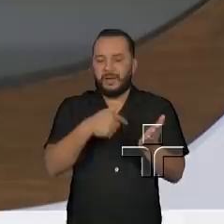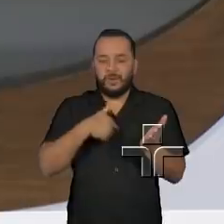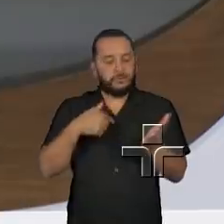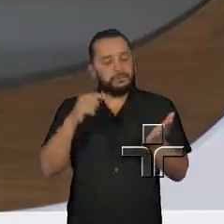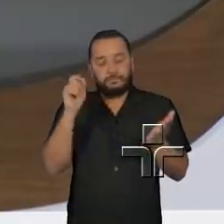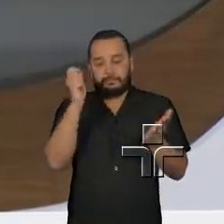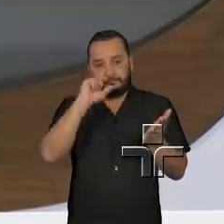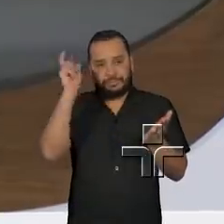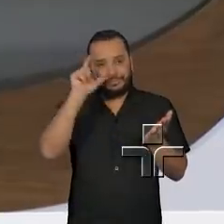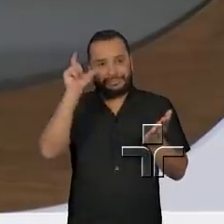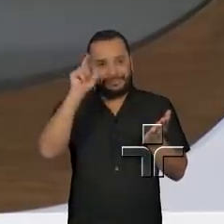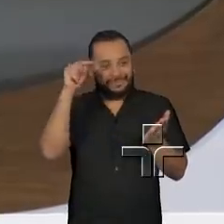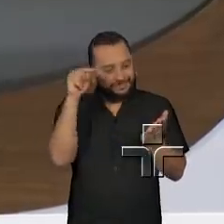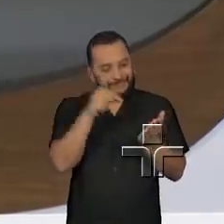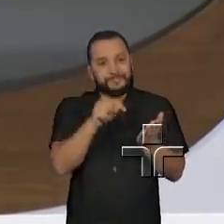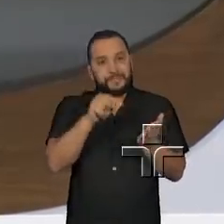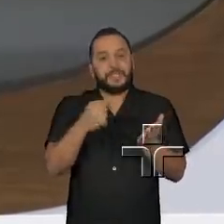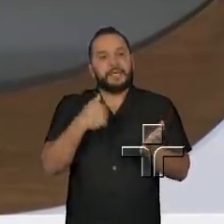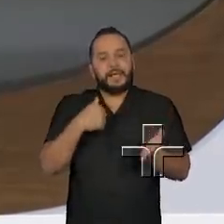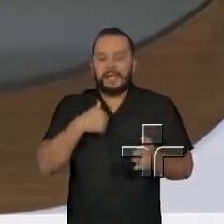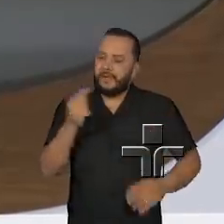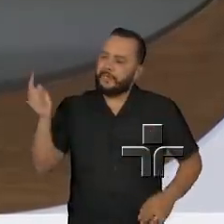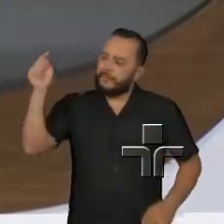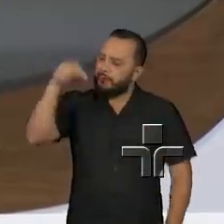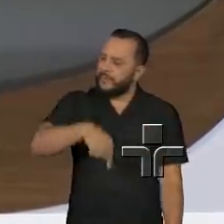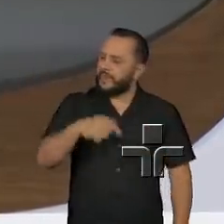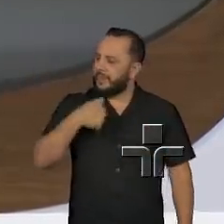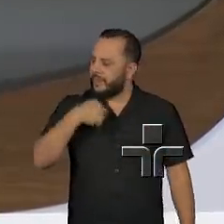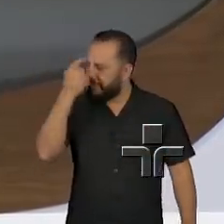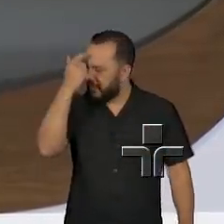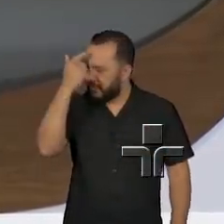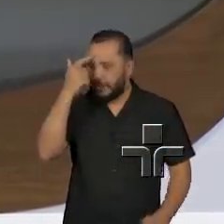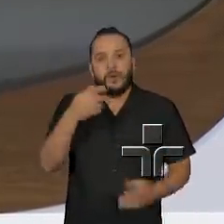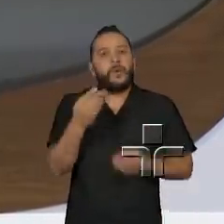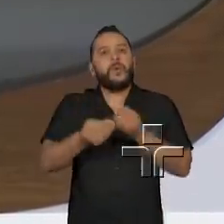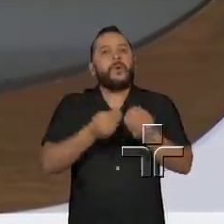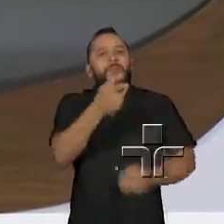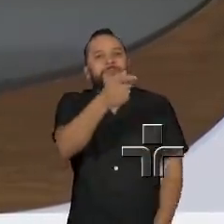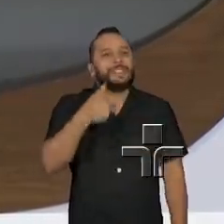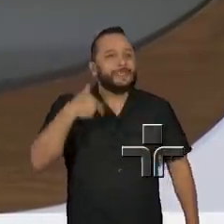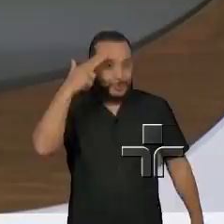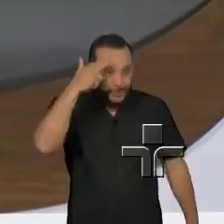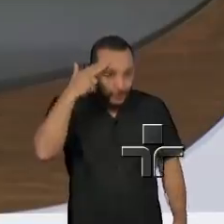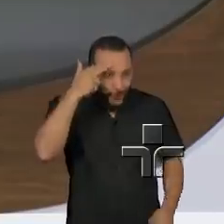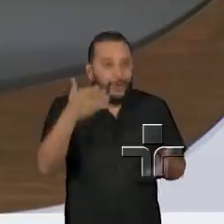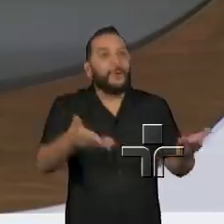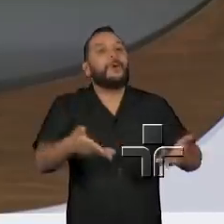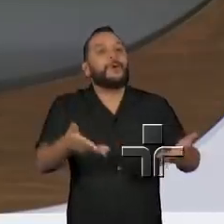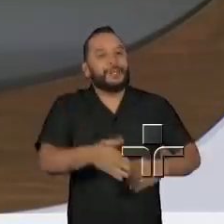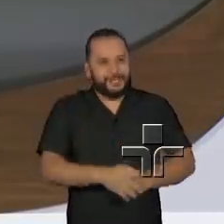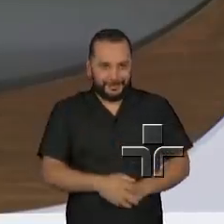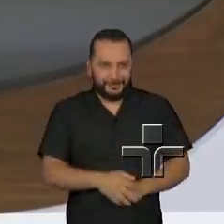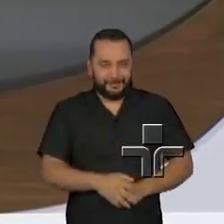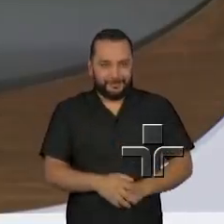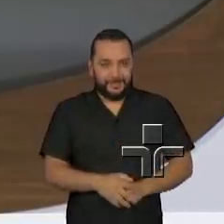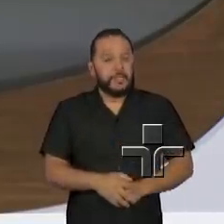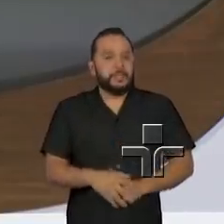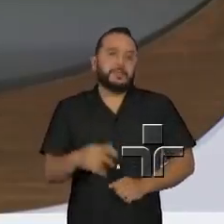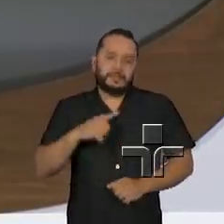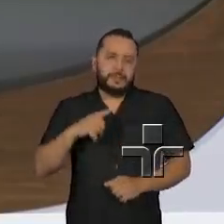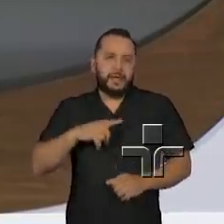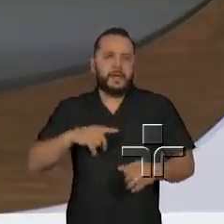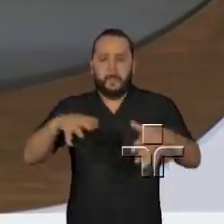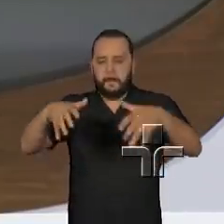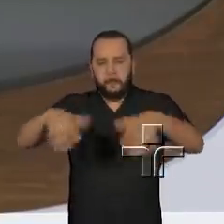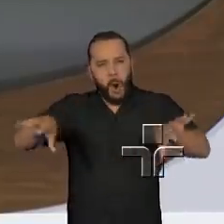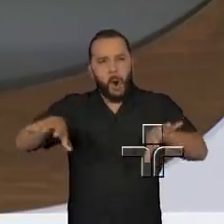intrigante e vim para cá pensando como é que estão os seus sonhos hoje, num momento de tanta